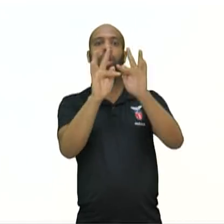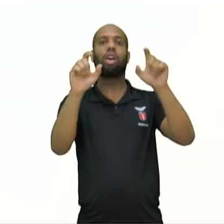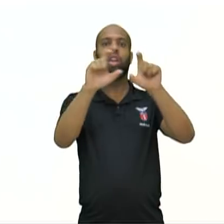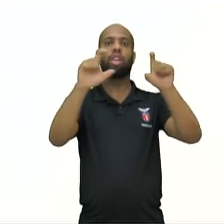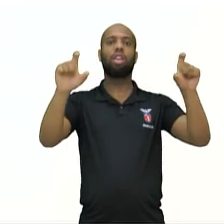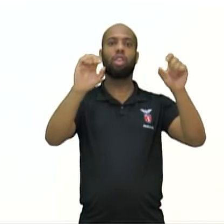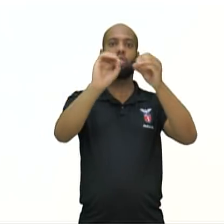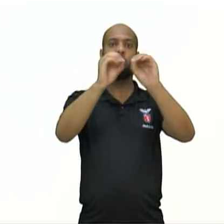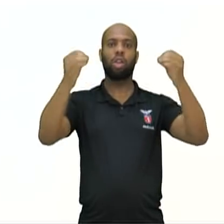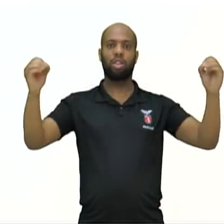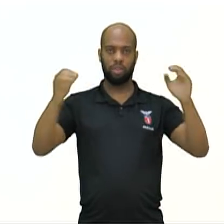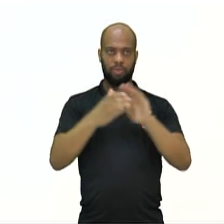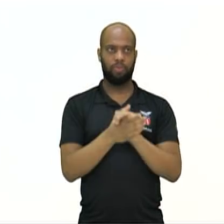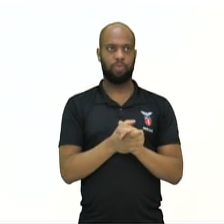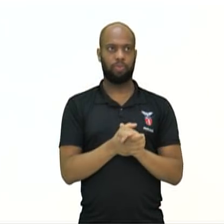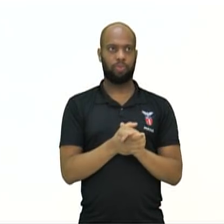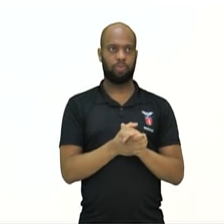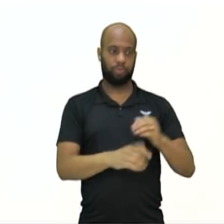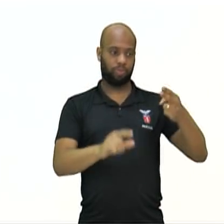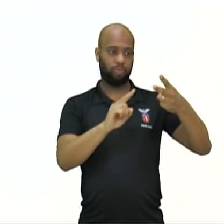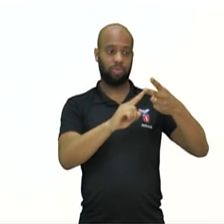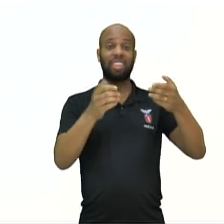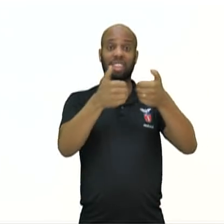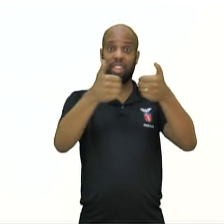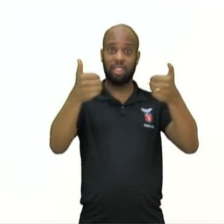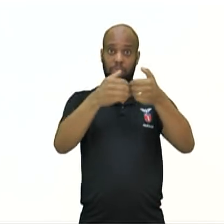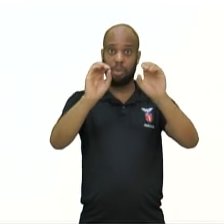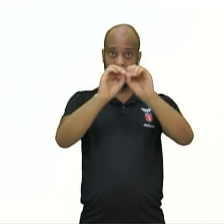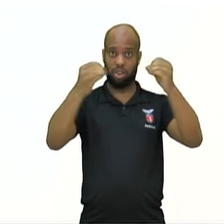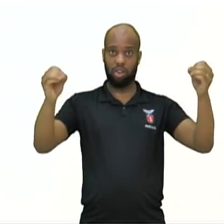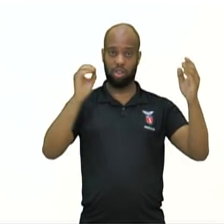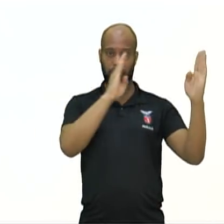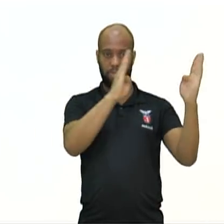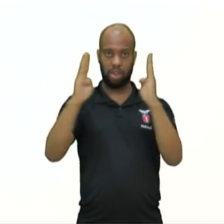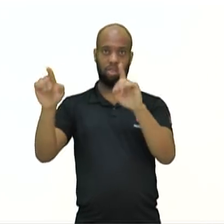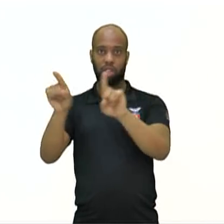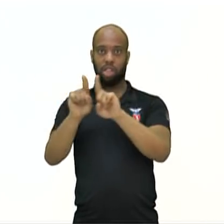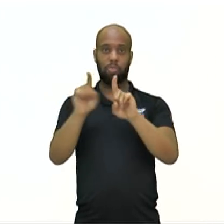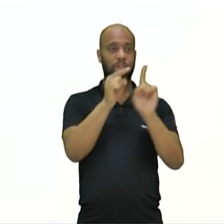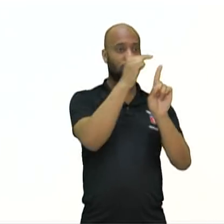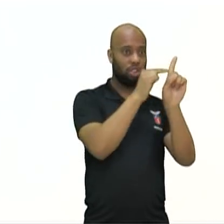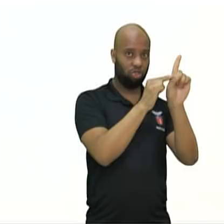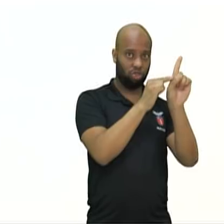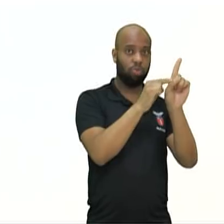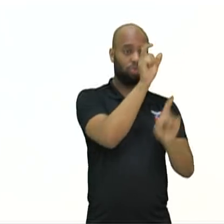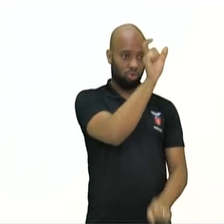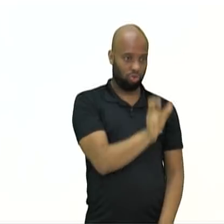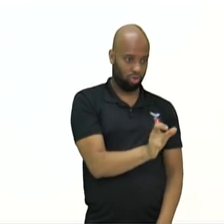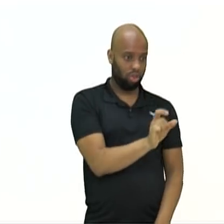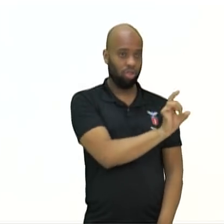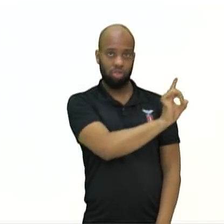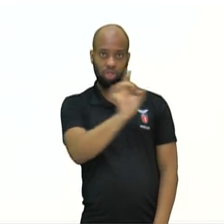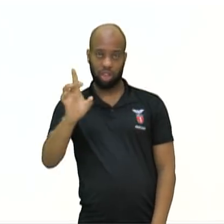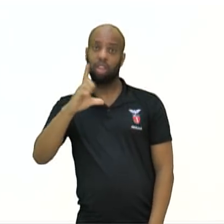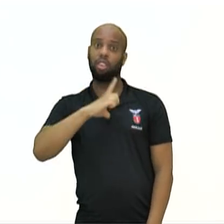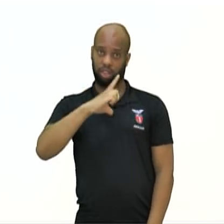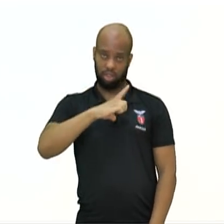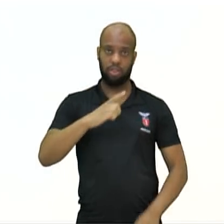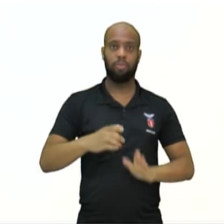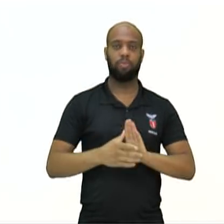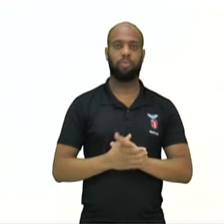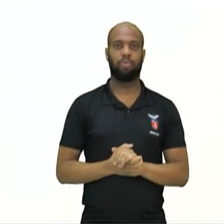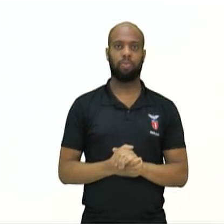orações? Separe as orações desses períodos e classifique o sujeito de cada uma